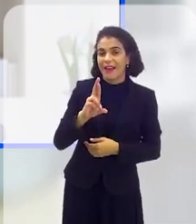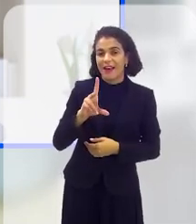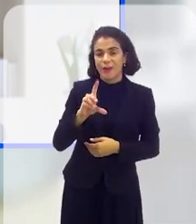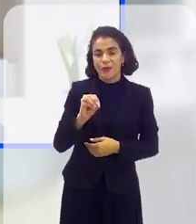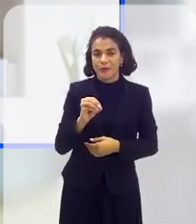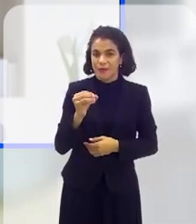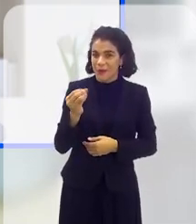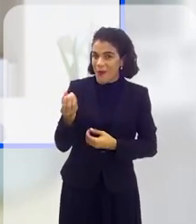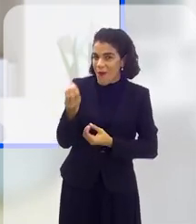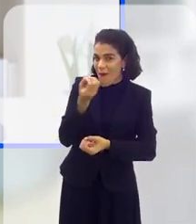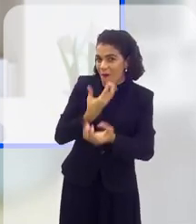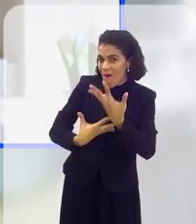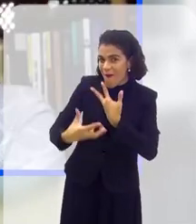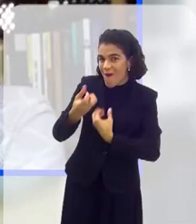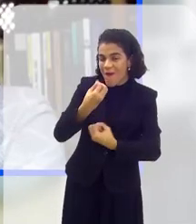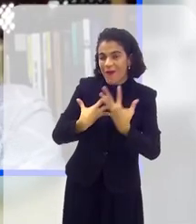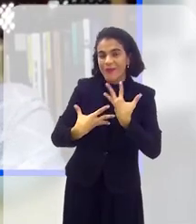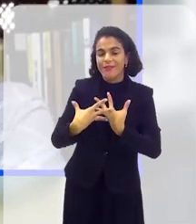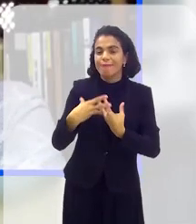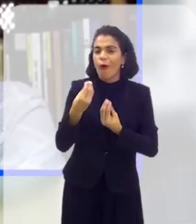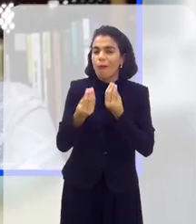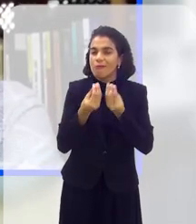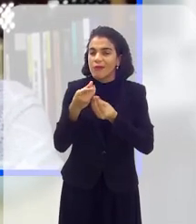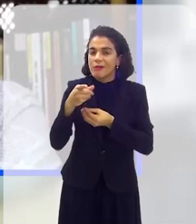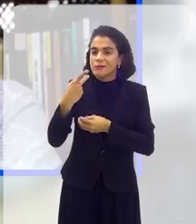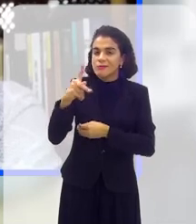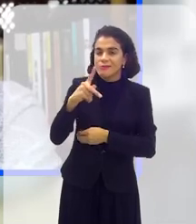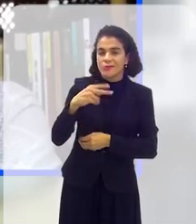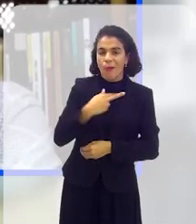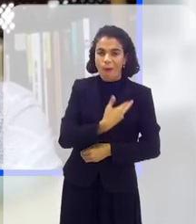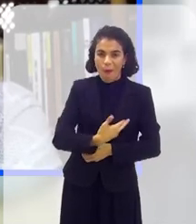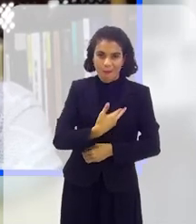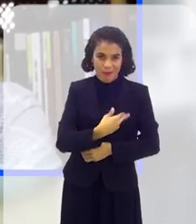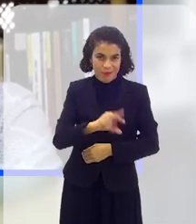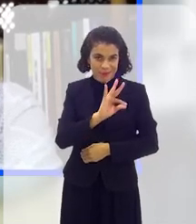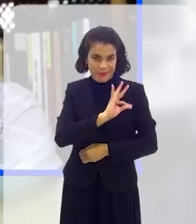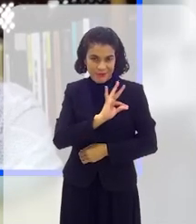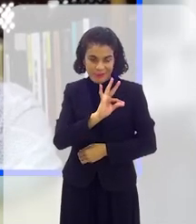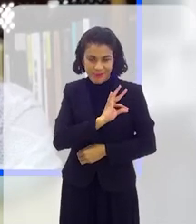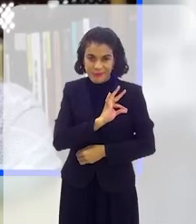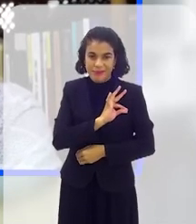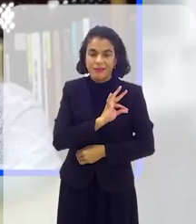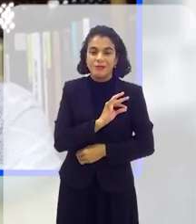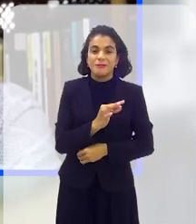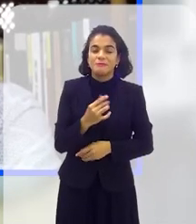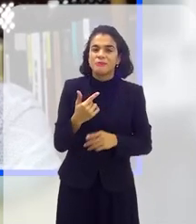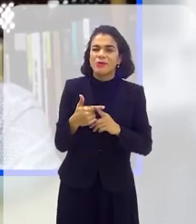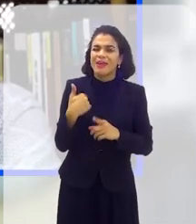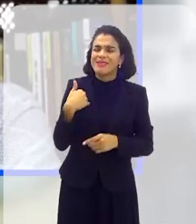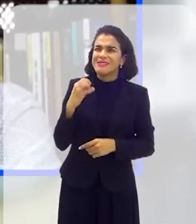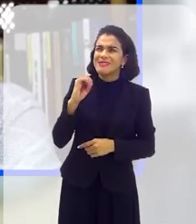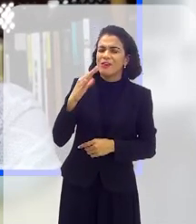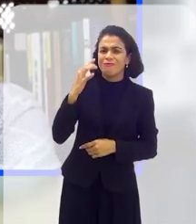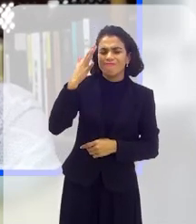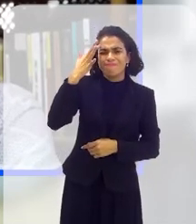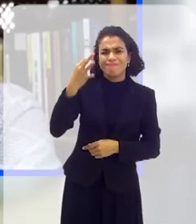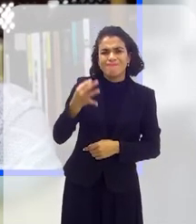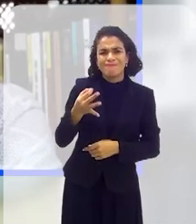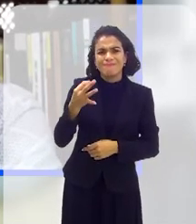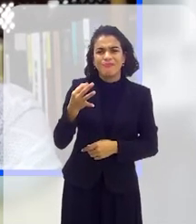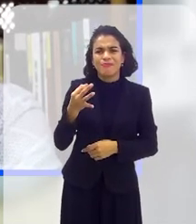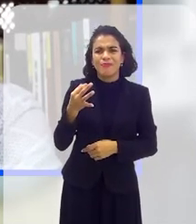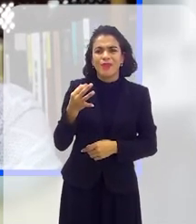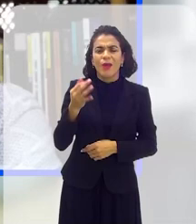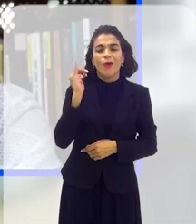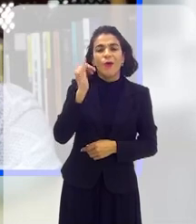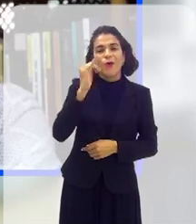contasse um pouco do enredo aí, né, da sua investigação, do seu romance policial, porque, se eu não me engano,